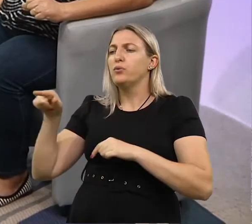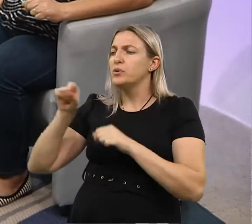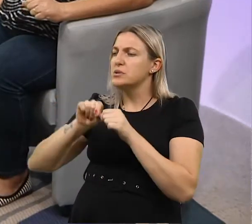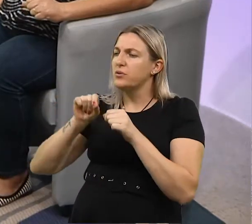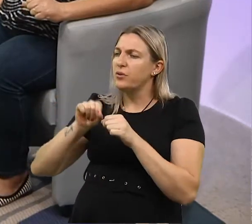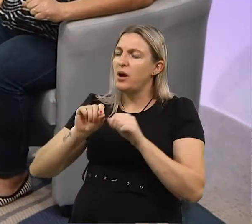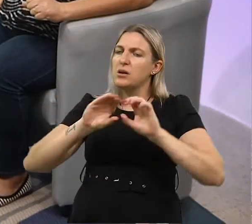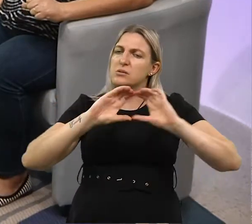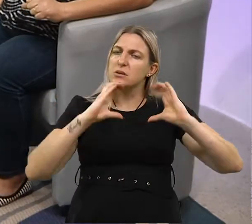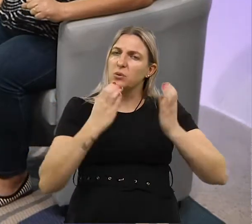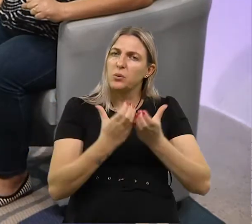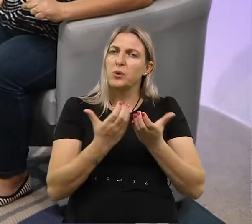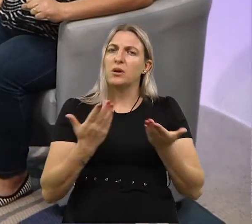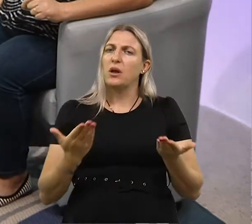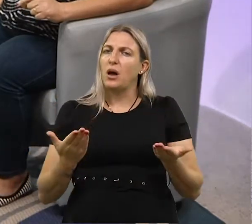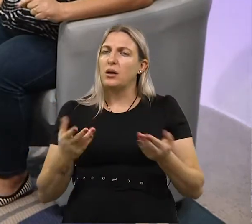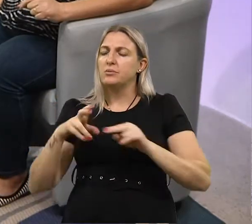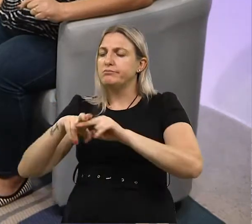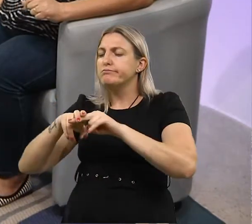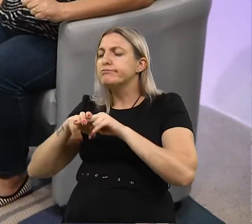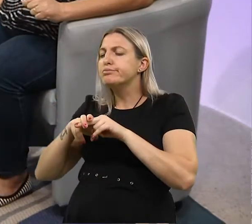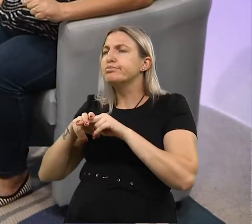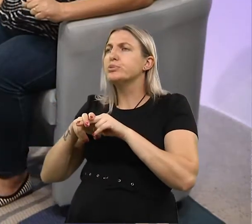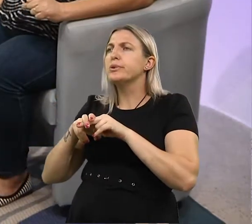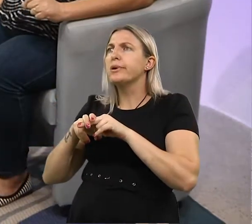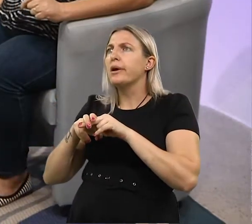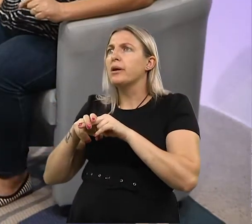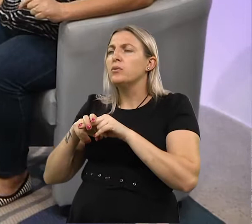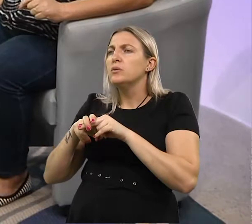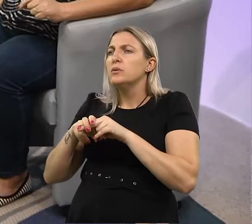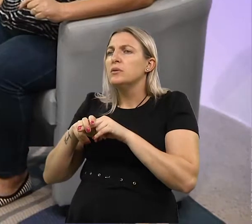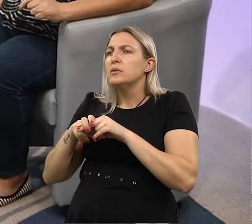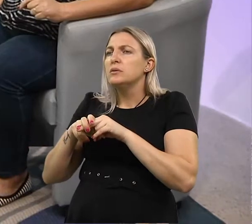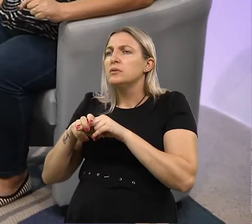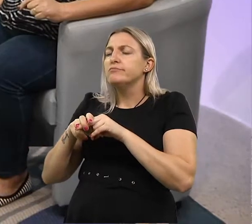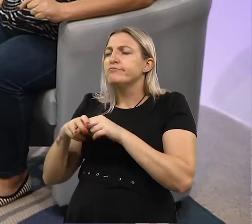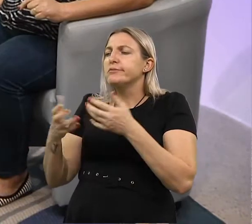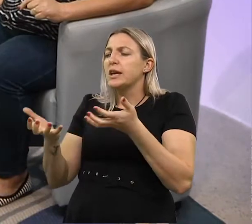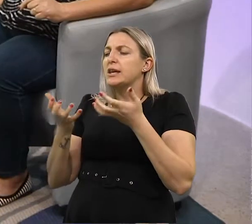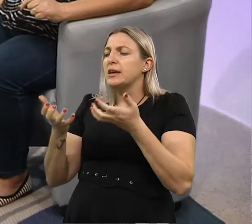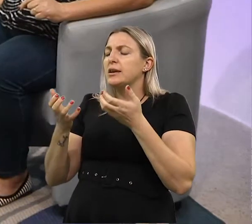vem desenvolvendo na comunidade, até por conta de ser assim, eu vou desistir